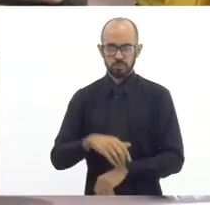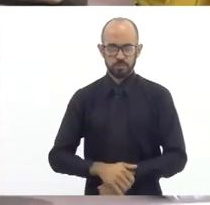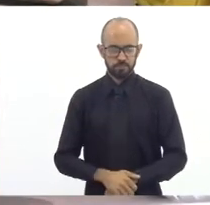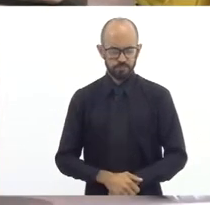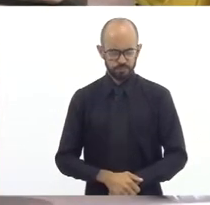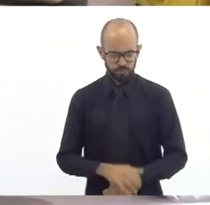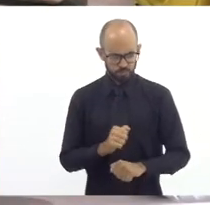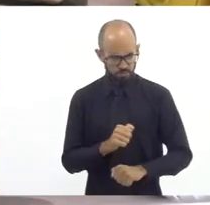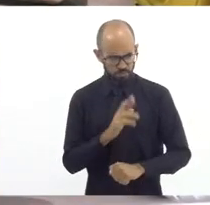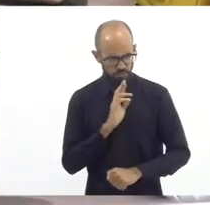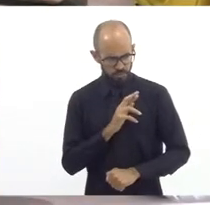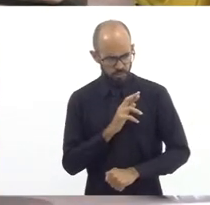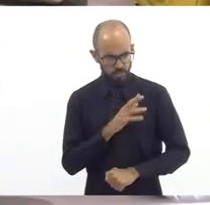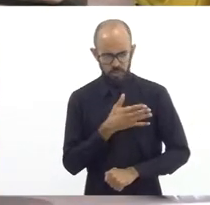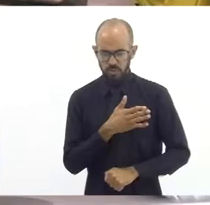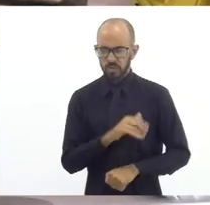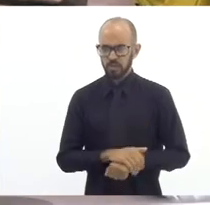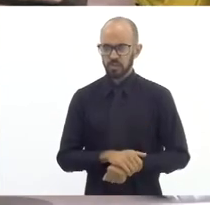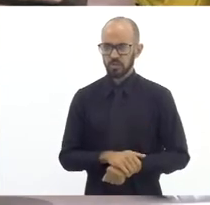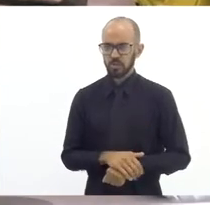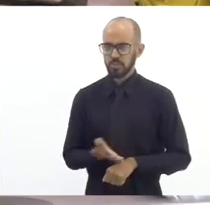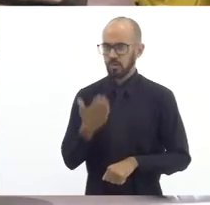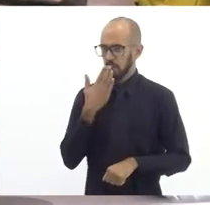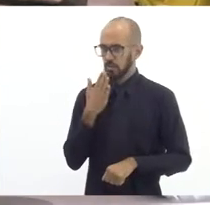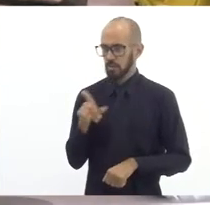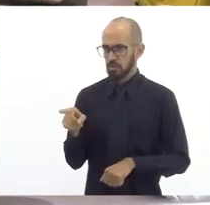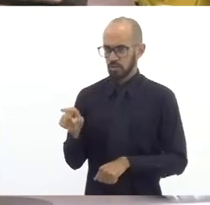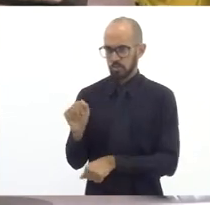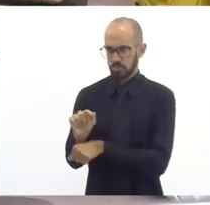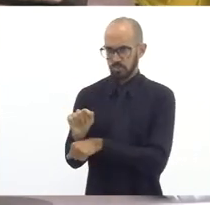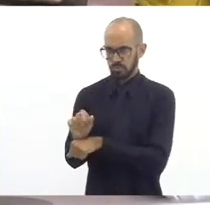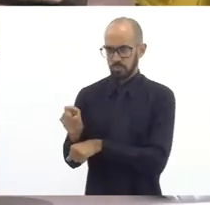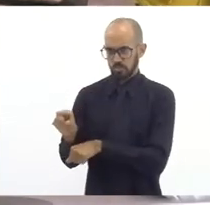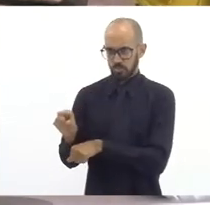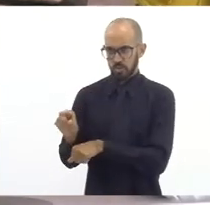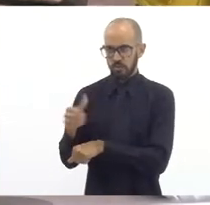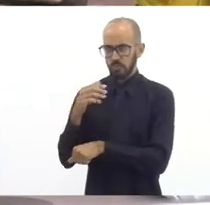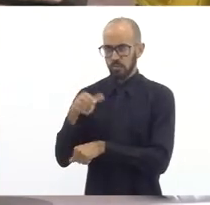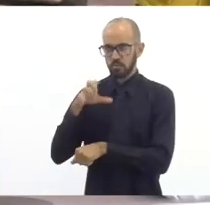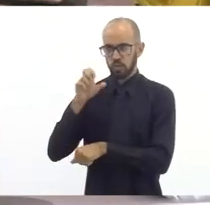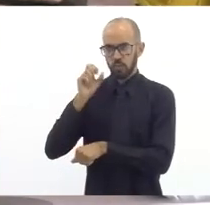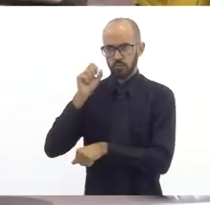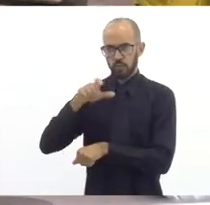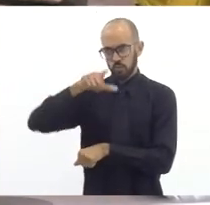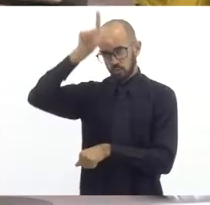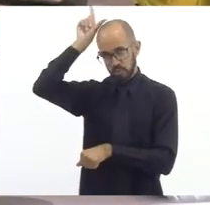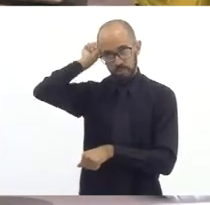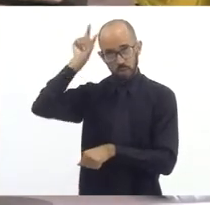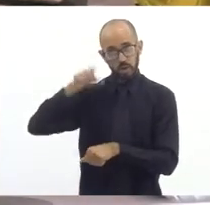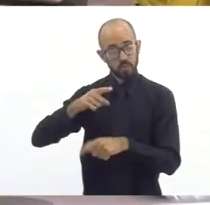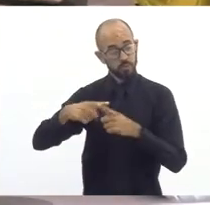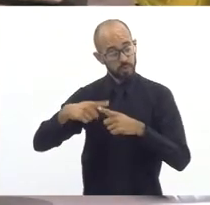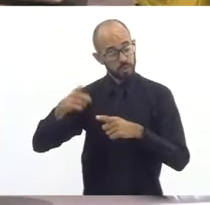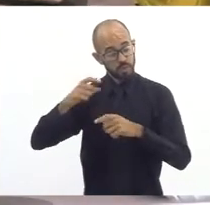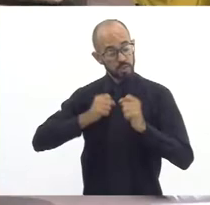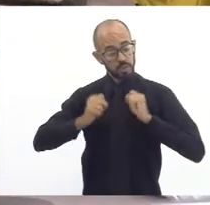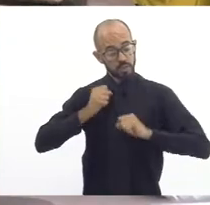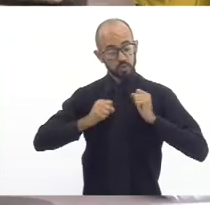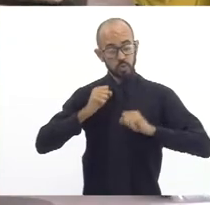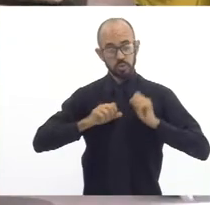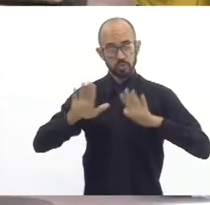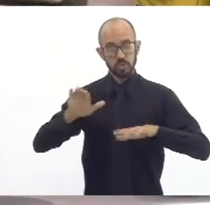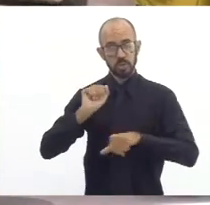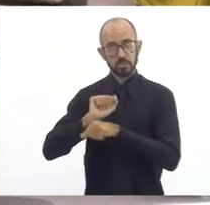Posso responder, deputado? Eu vou pedir para o senhor... Exatamente. Vamos ouvir agora o deputado Luiz Paulo, que ele está pacientemente há mais de uma hora e meia aqui aguardando a vez